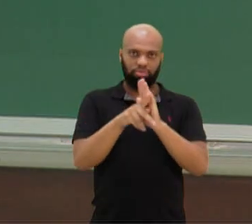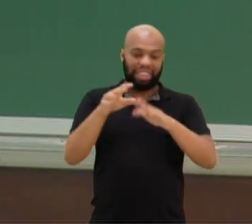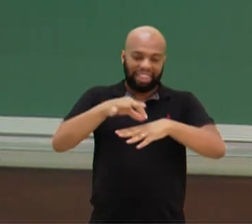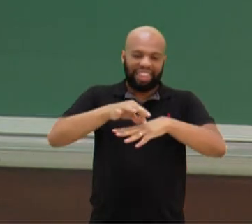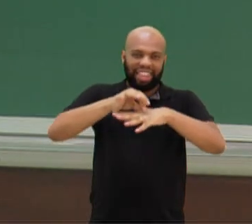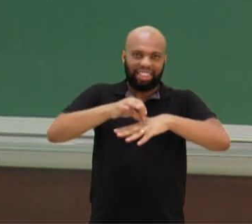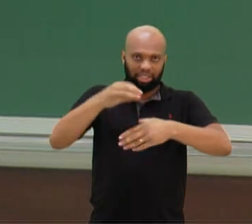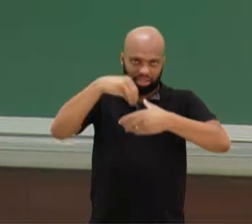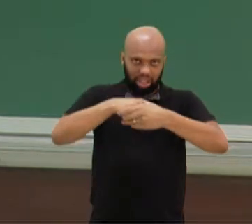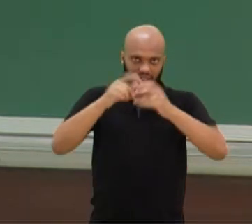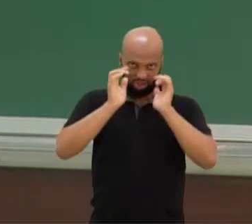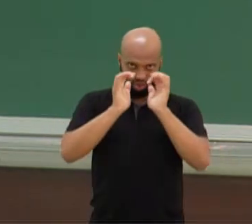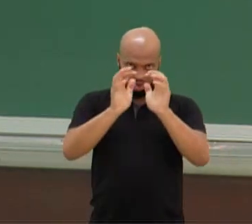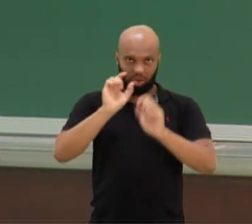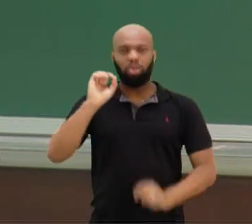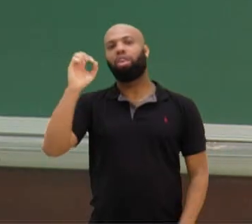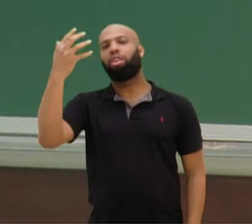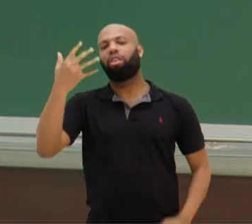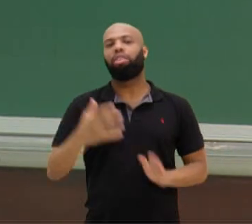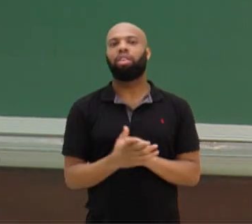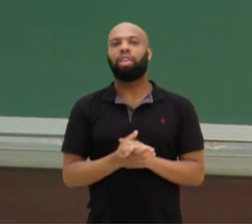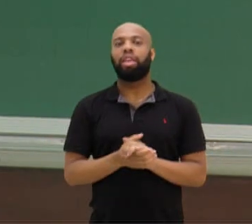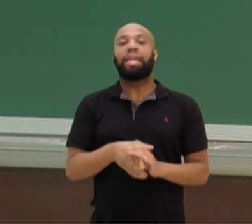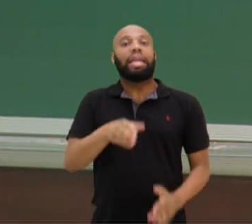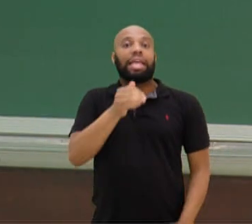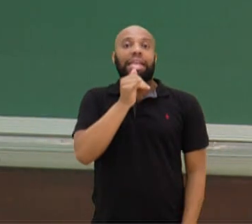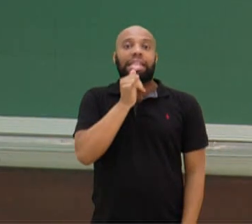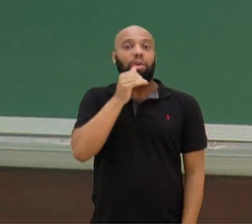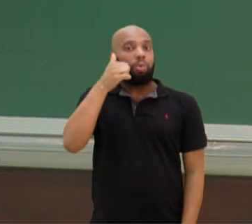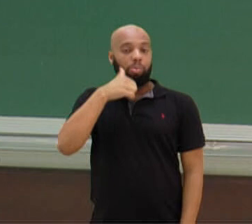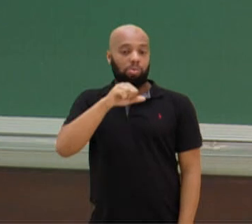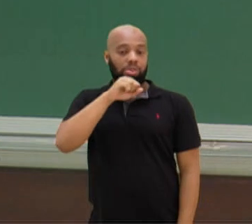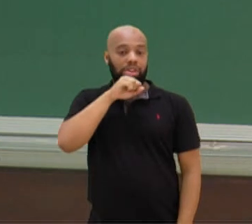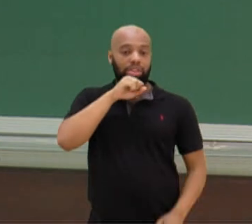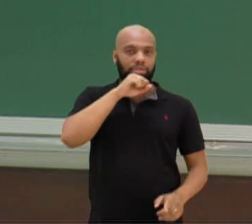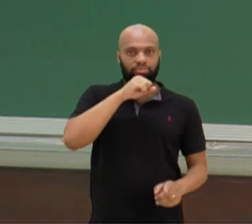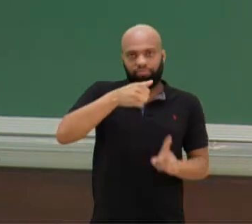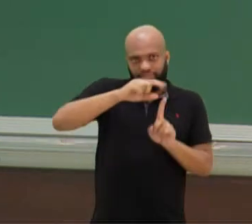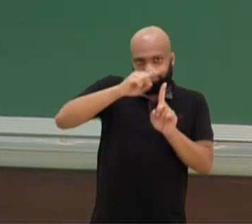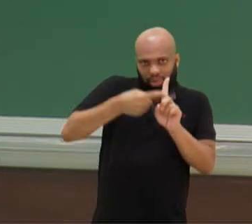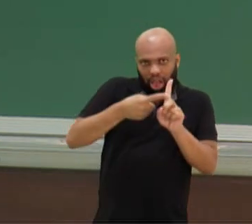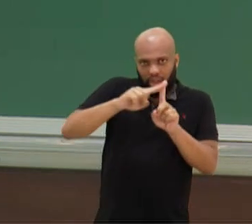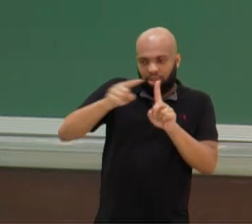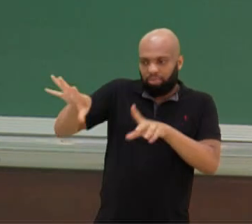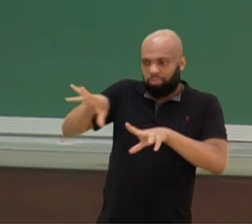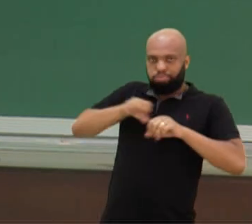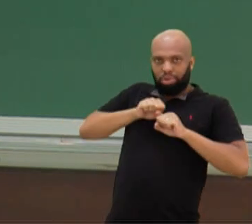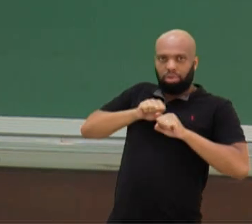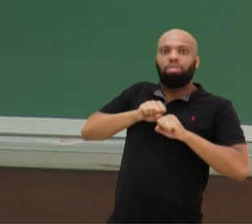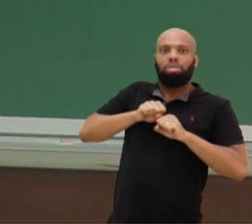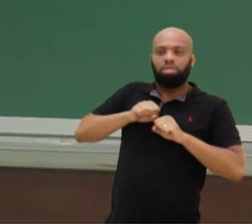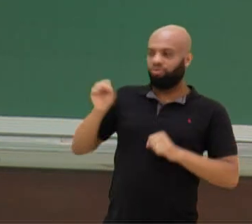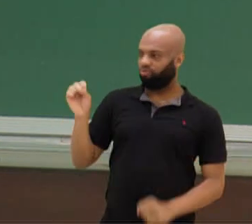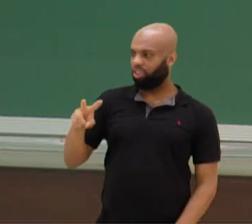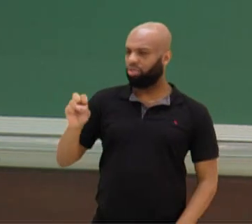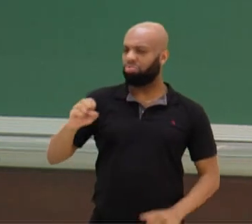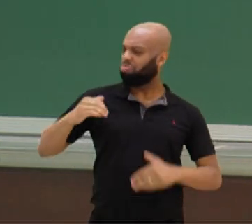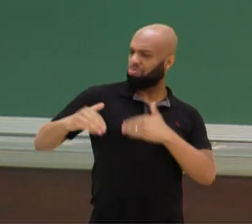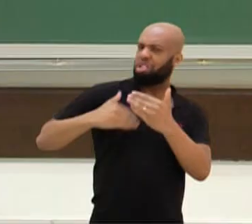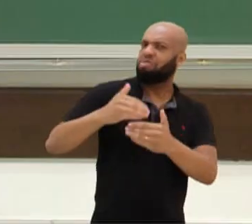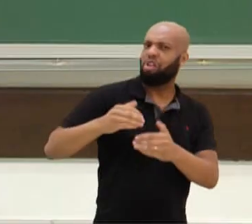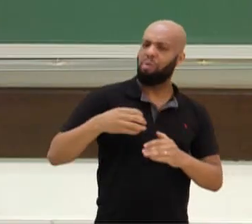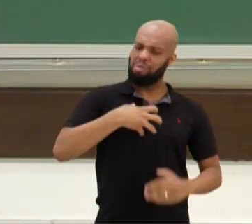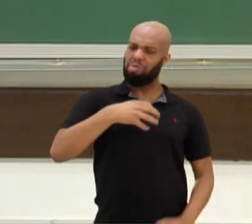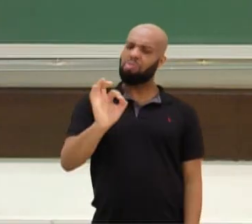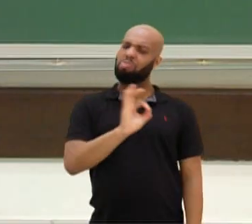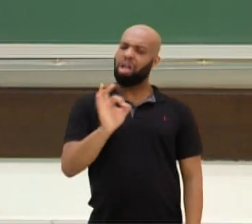nervosos, tá? Então, o que acontece? A grávida foi infectada pelo vírus. Às vezes, ela nem desenvolve sintomas, tá? Mas o vírus, ele